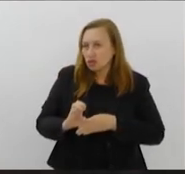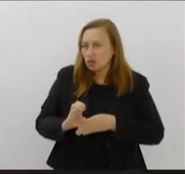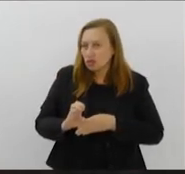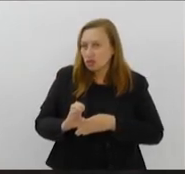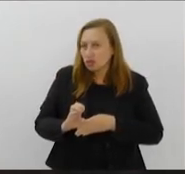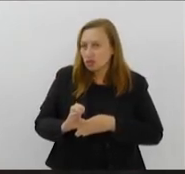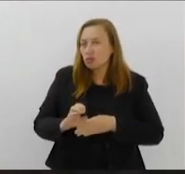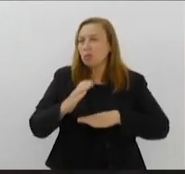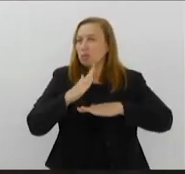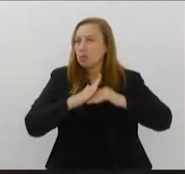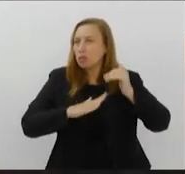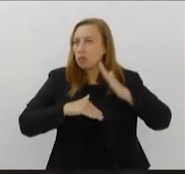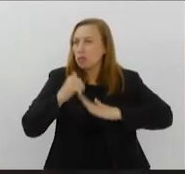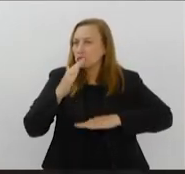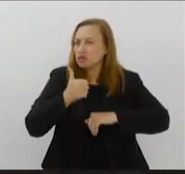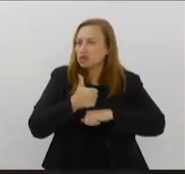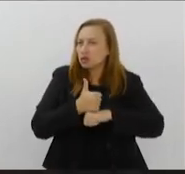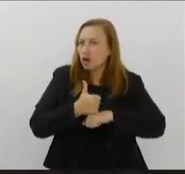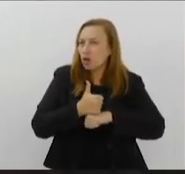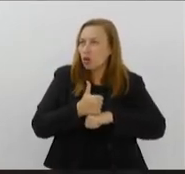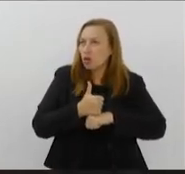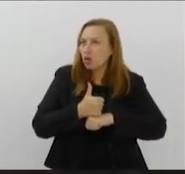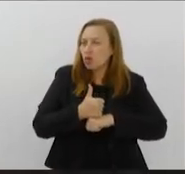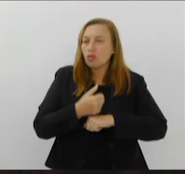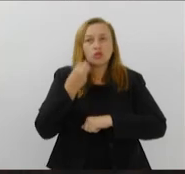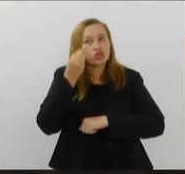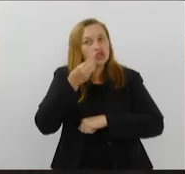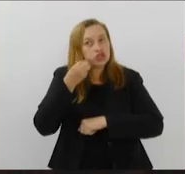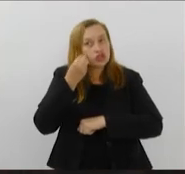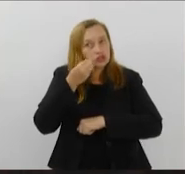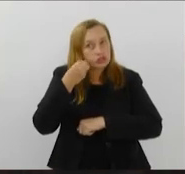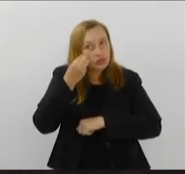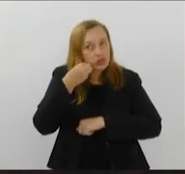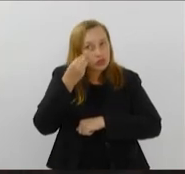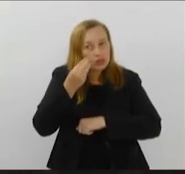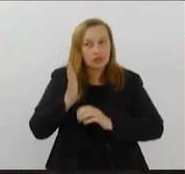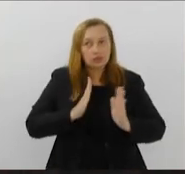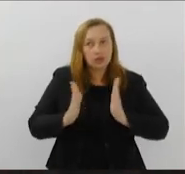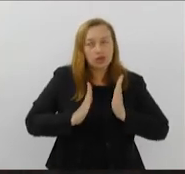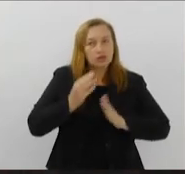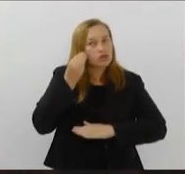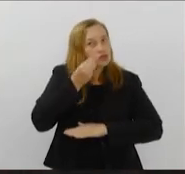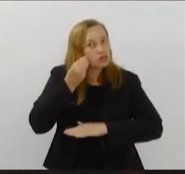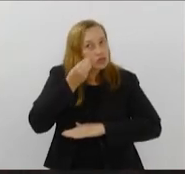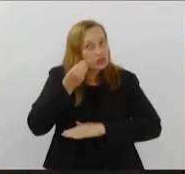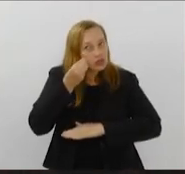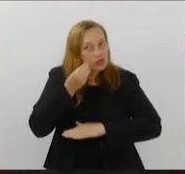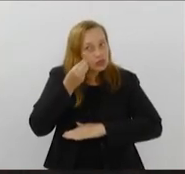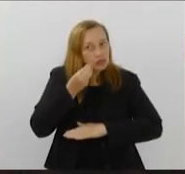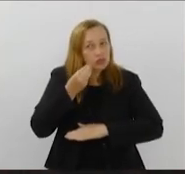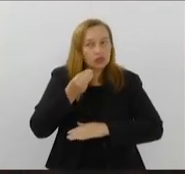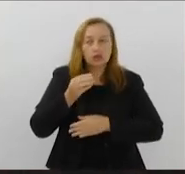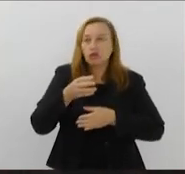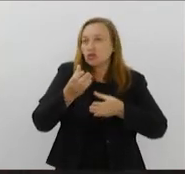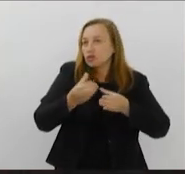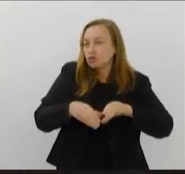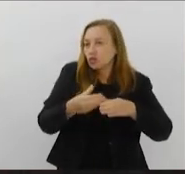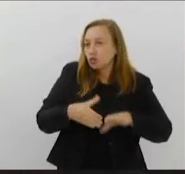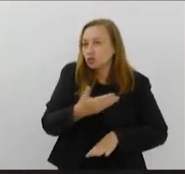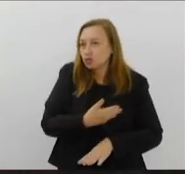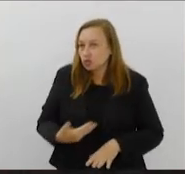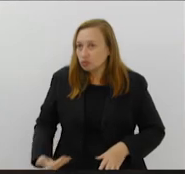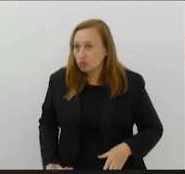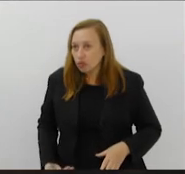estágio profissional como experiência, como tempo de experiência para os concursos públicos